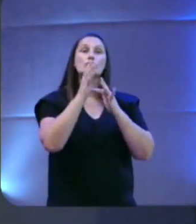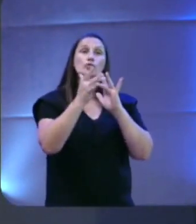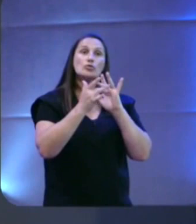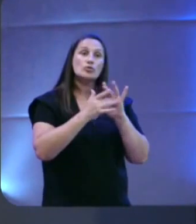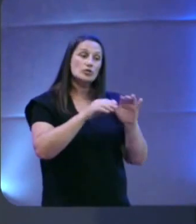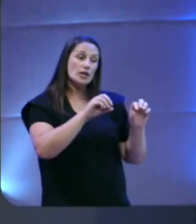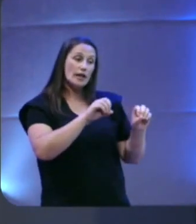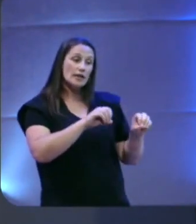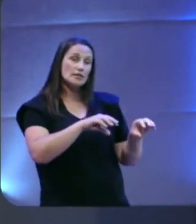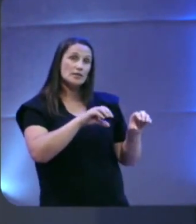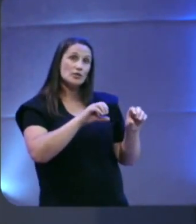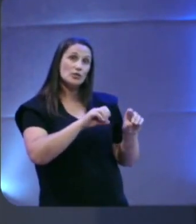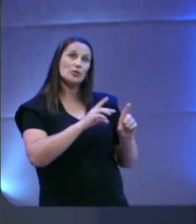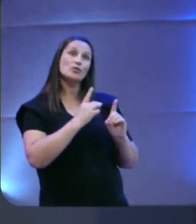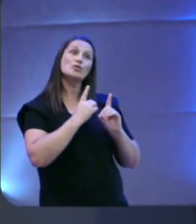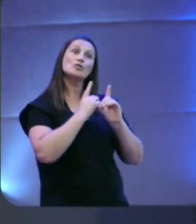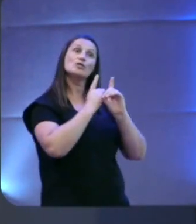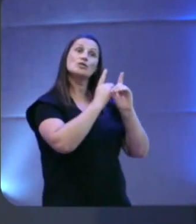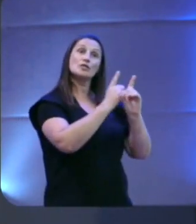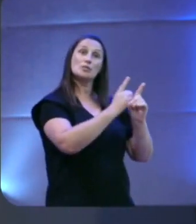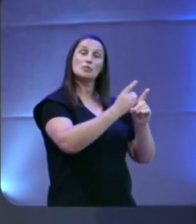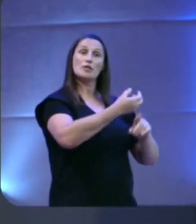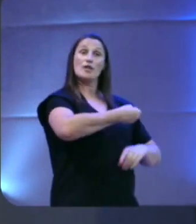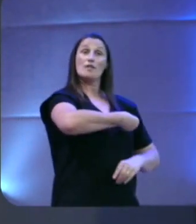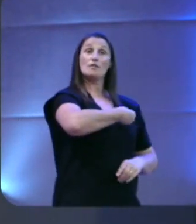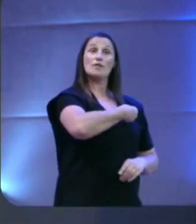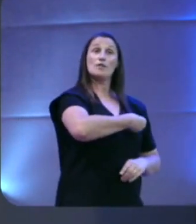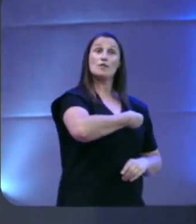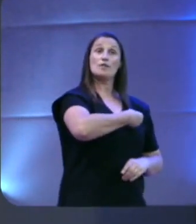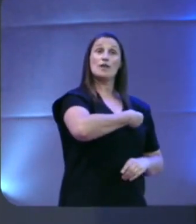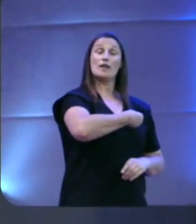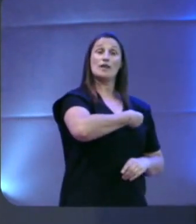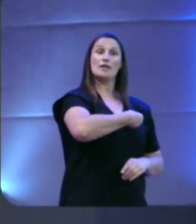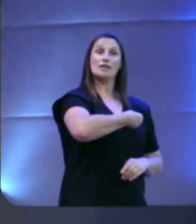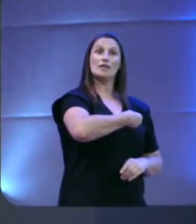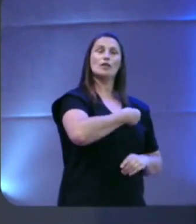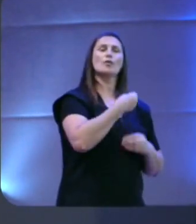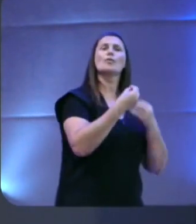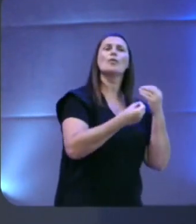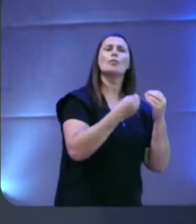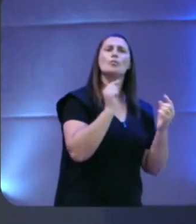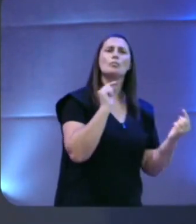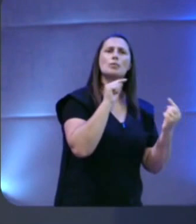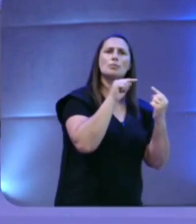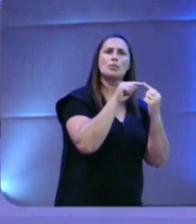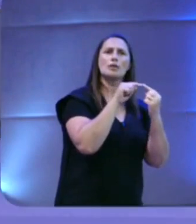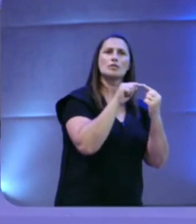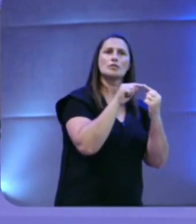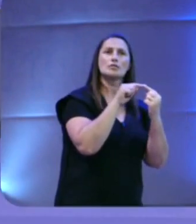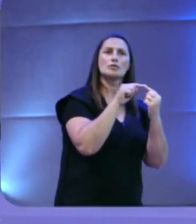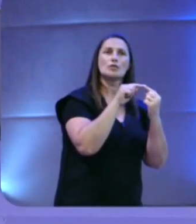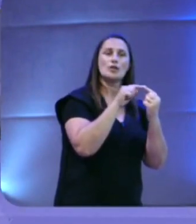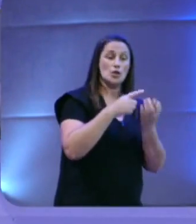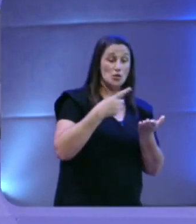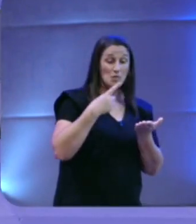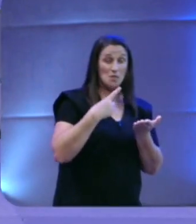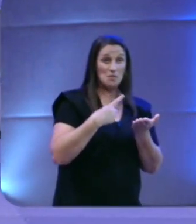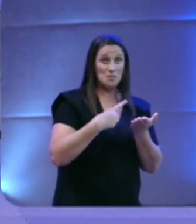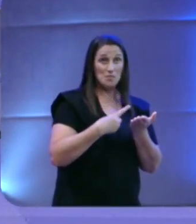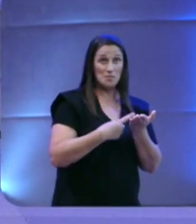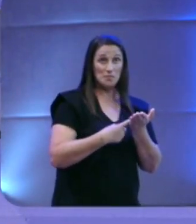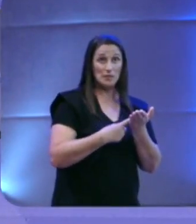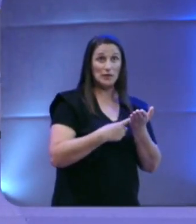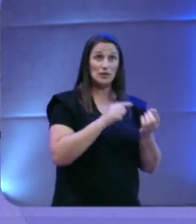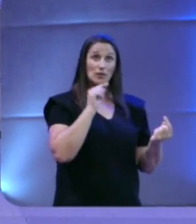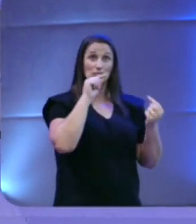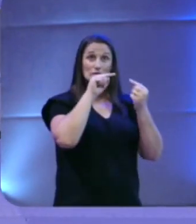um único propósito. Qual era o propósito da vida dos discípulos? Cumprir a missão de Deus na sua